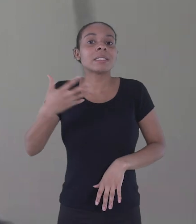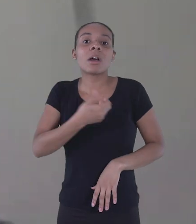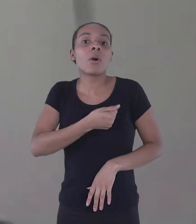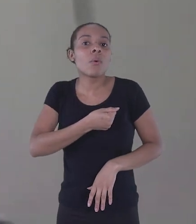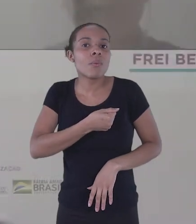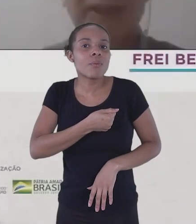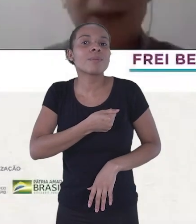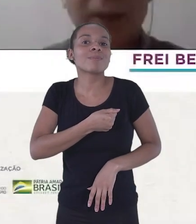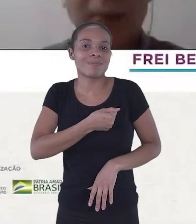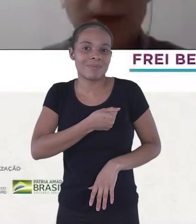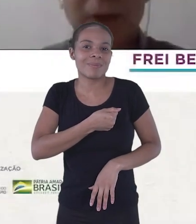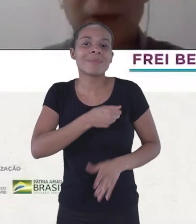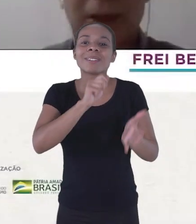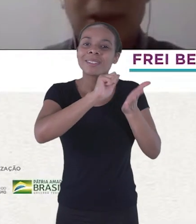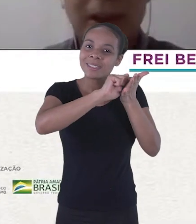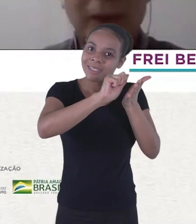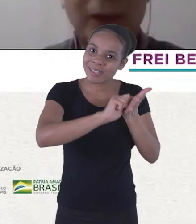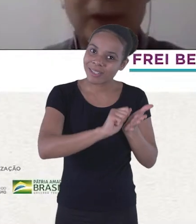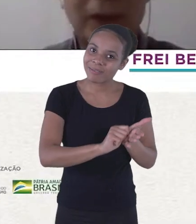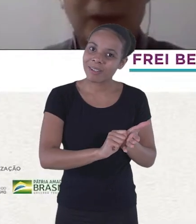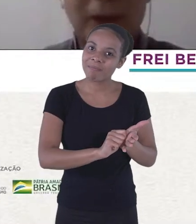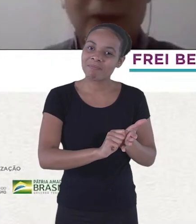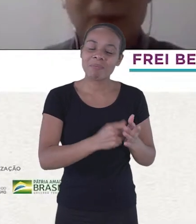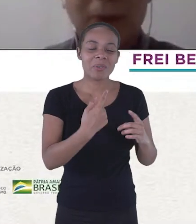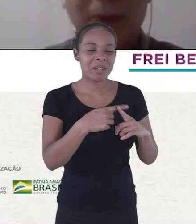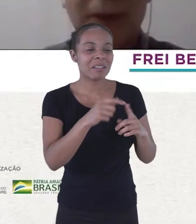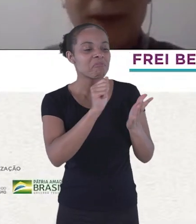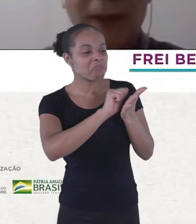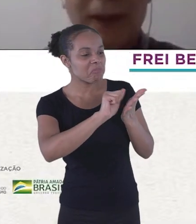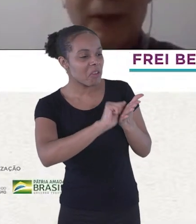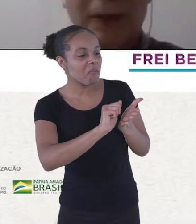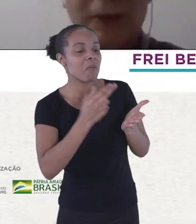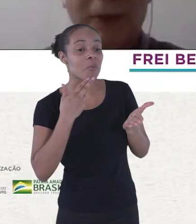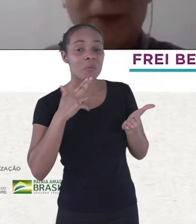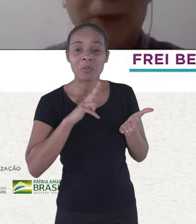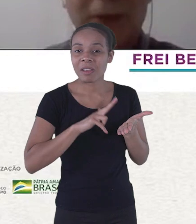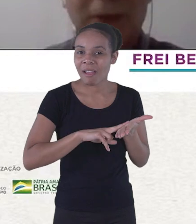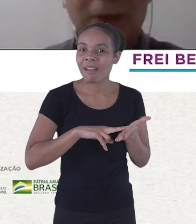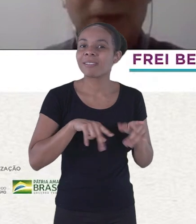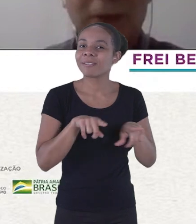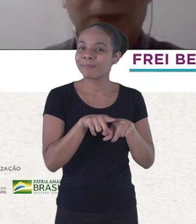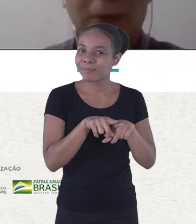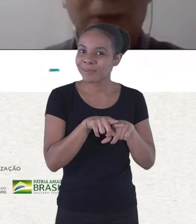Pois né? E eu é, sim. tinha essa impressão: você deve ter sentido um grande alívio.